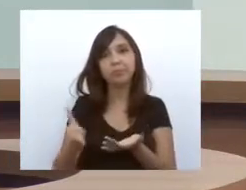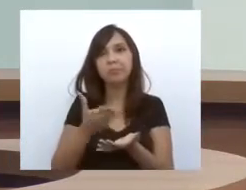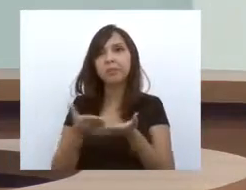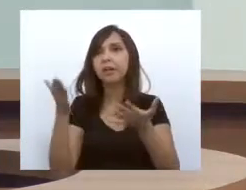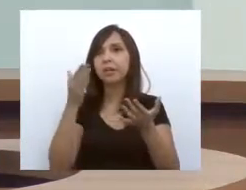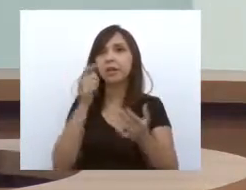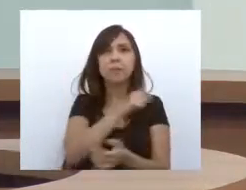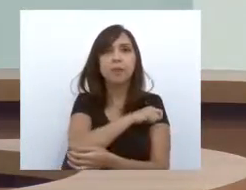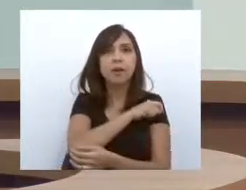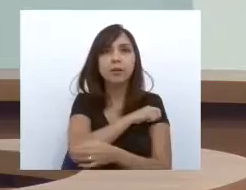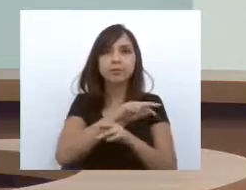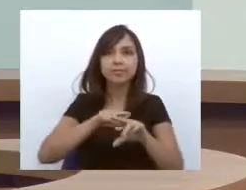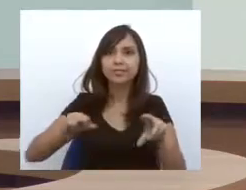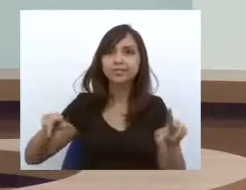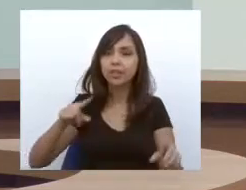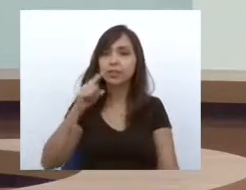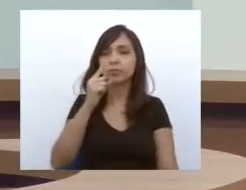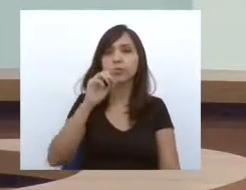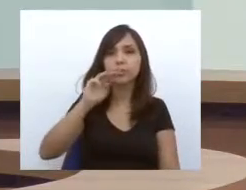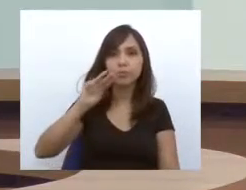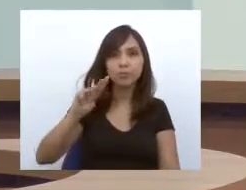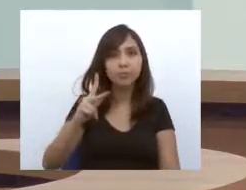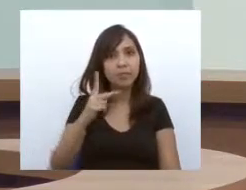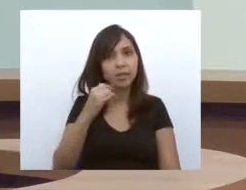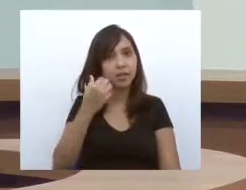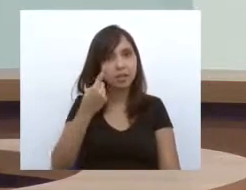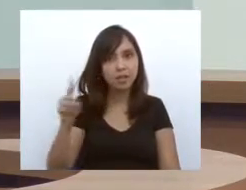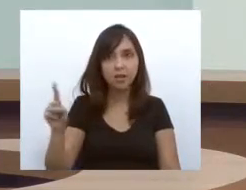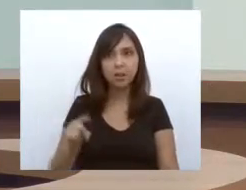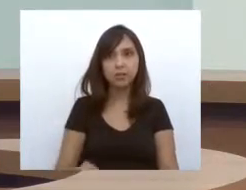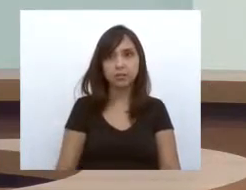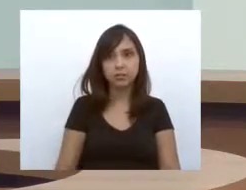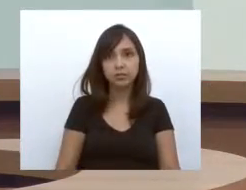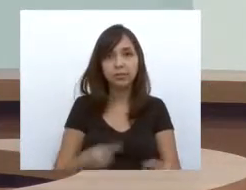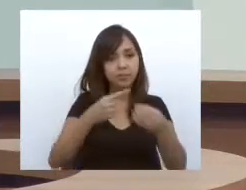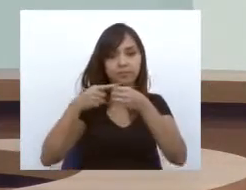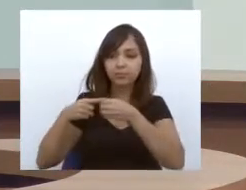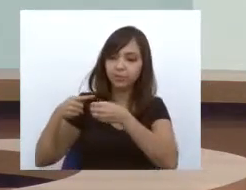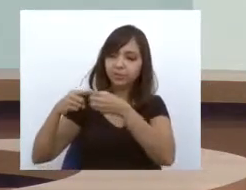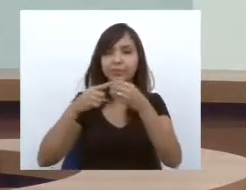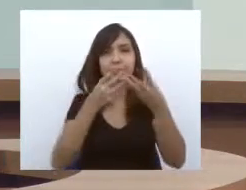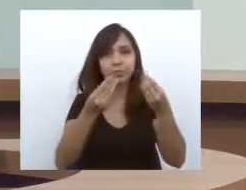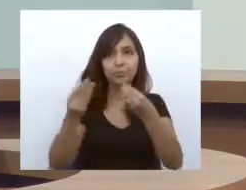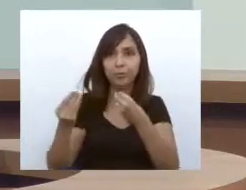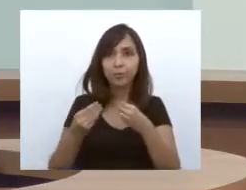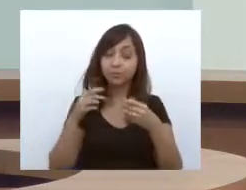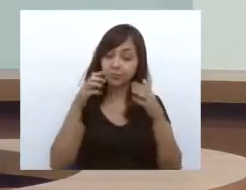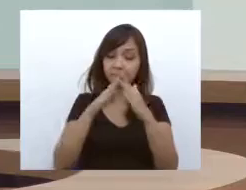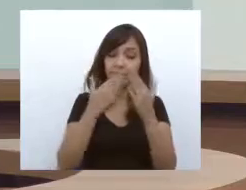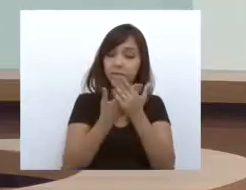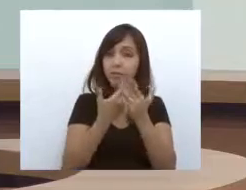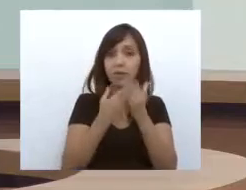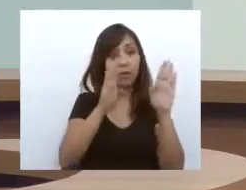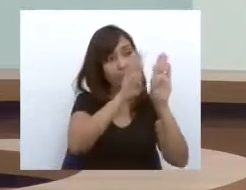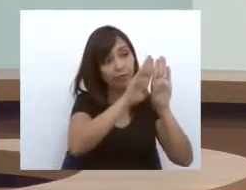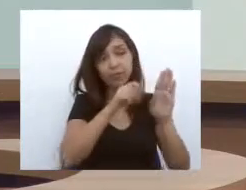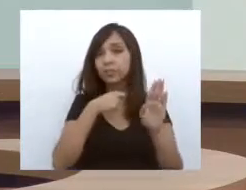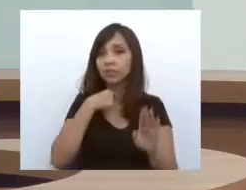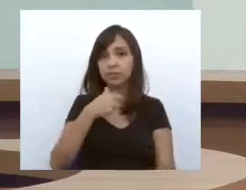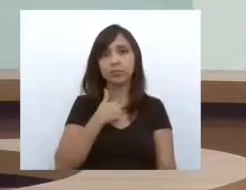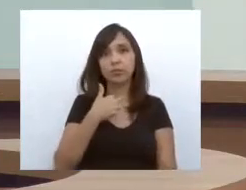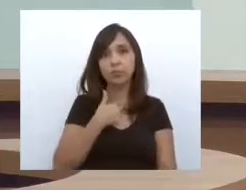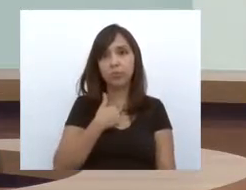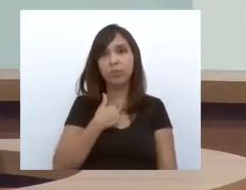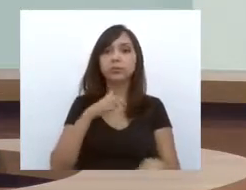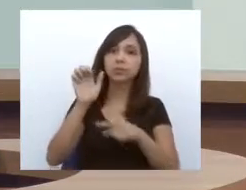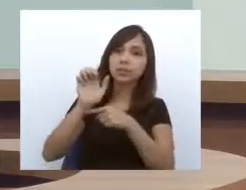muitos alunos, mais de 1 milhão e 800 mil alunos em 645 municípios. Agora, escola nenhuma pode ficar fechada, nem